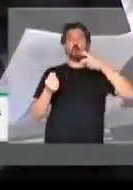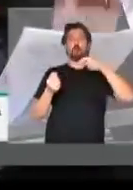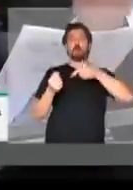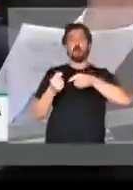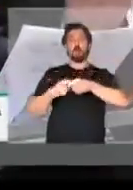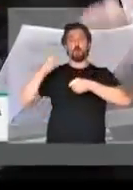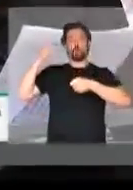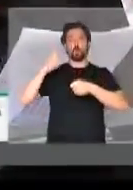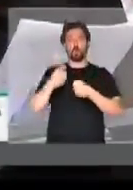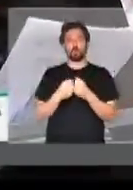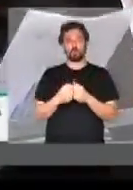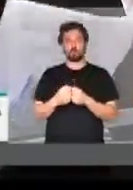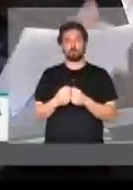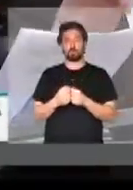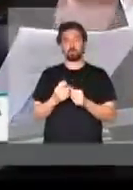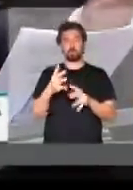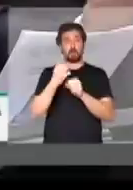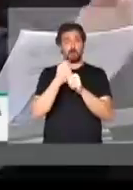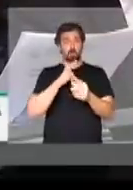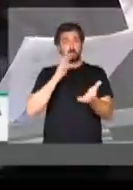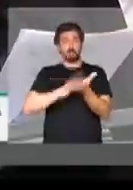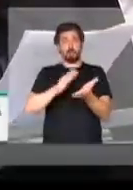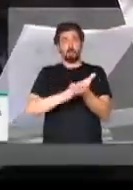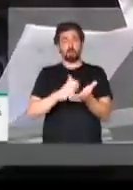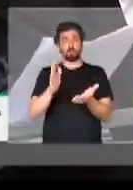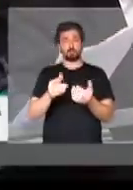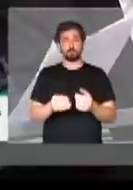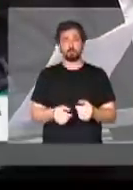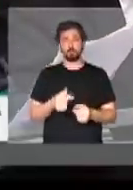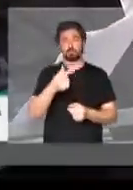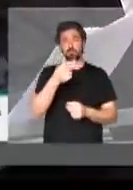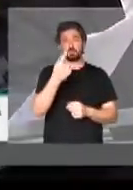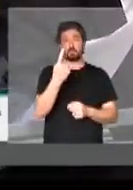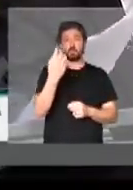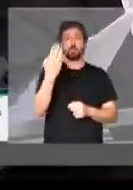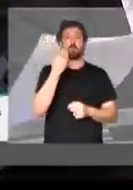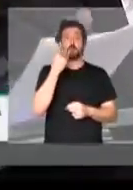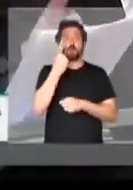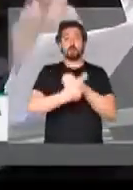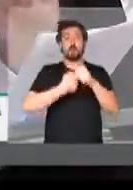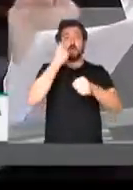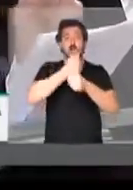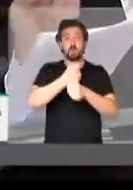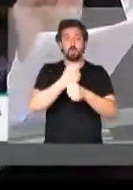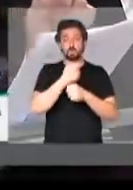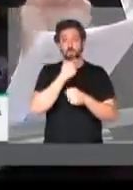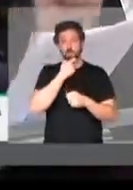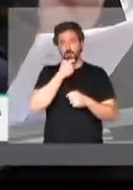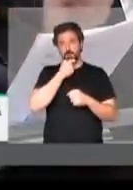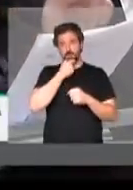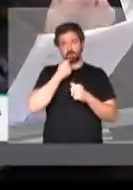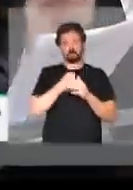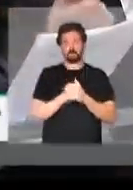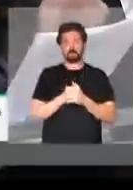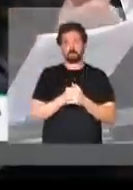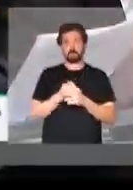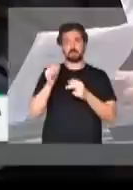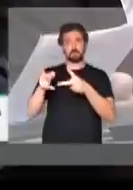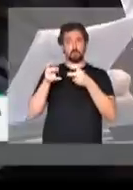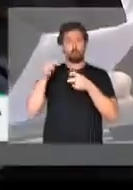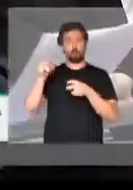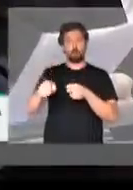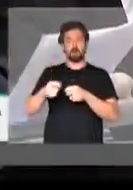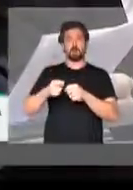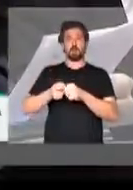e dividendos. Isso gera, tem aqui o cálculo, viu, para facilitar o governo, 71 bilhões ano. 71 bilhões ano se tributarmos